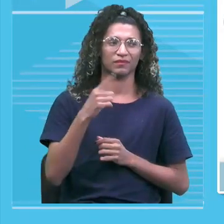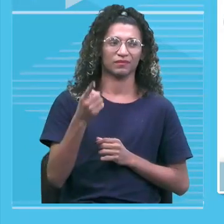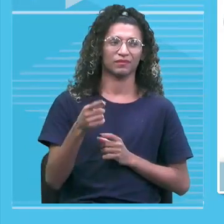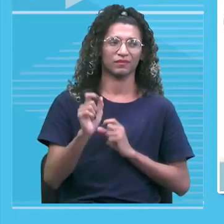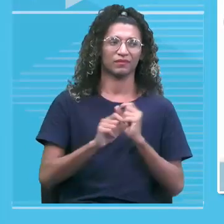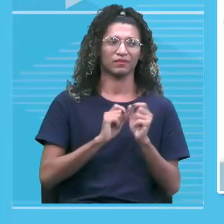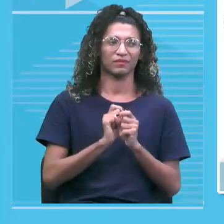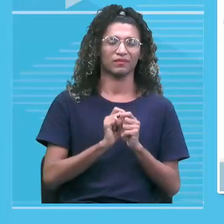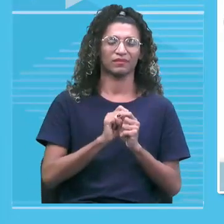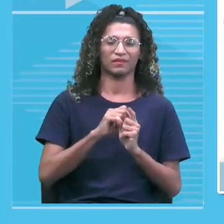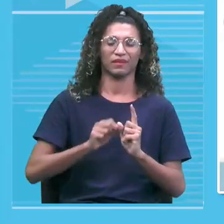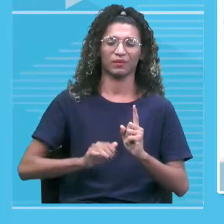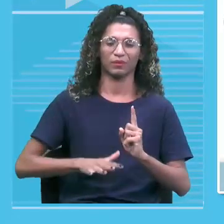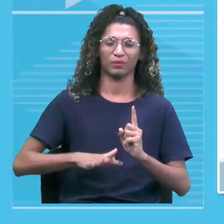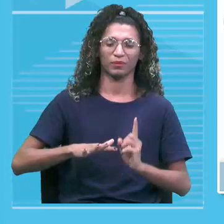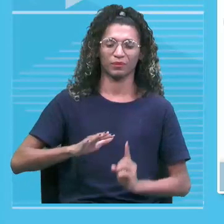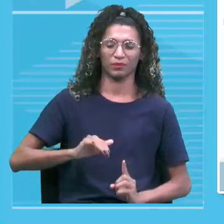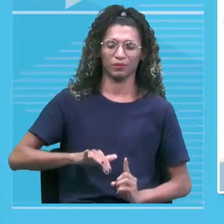de volta